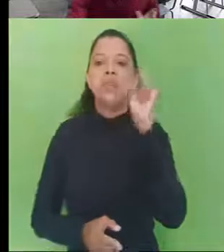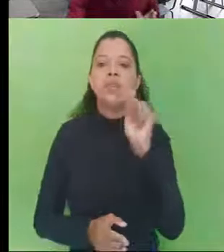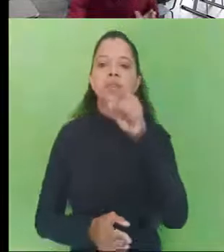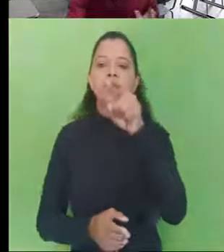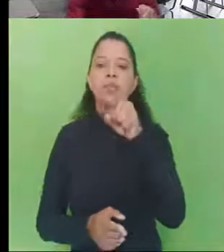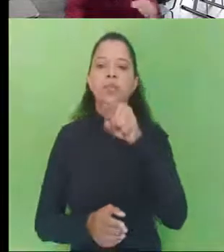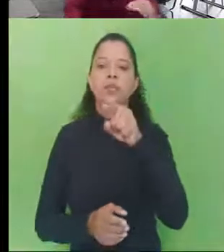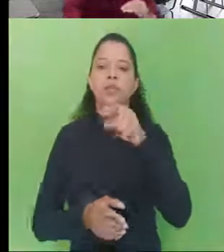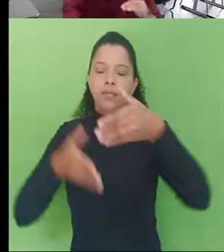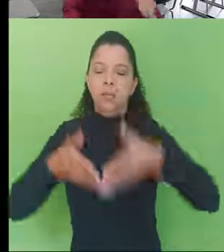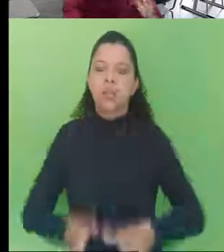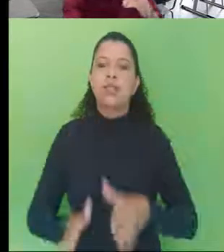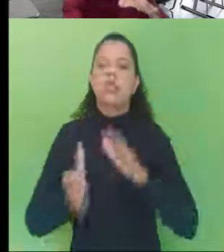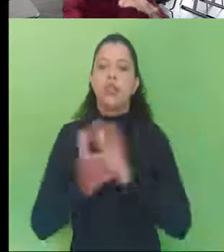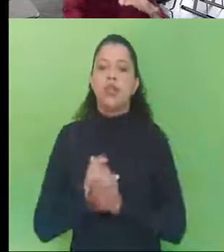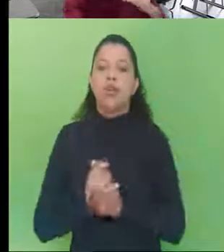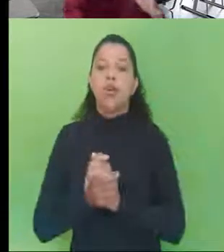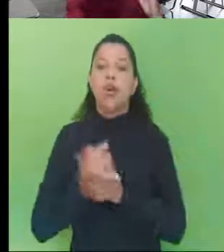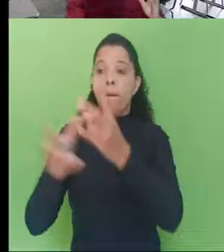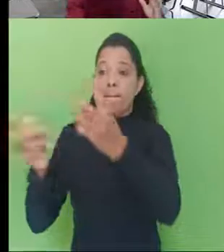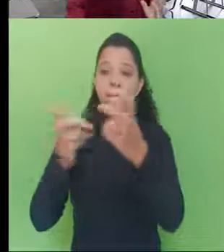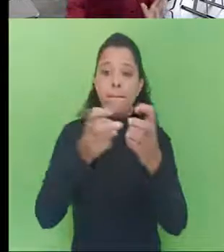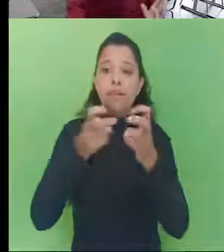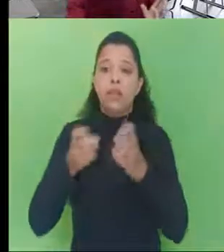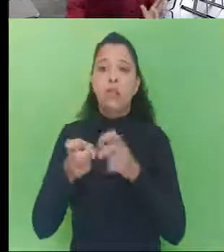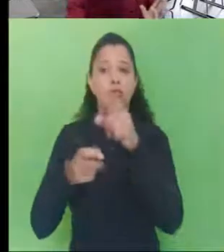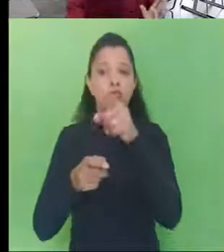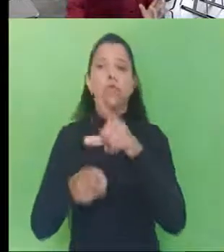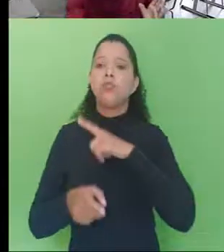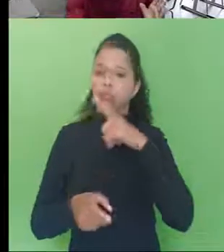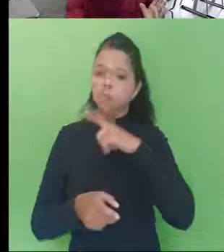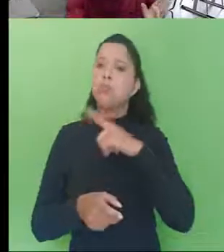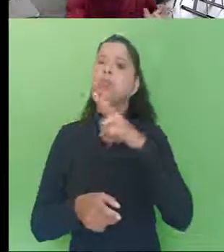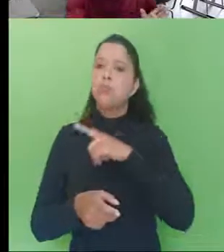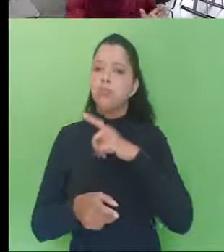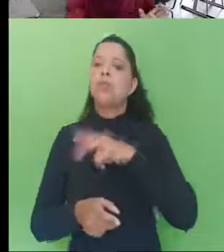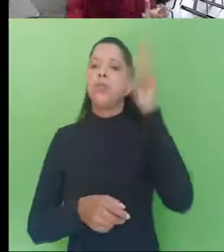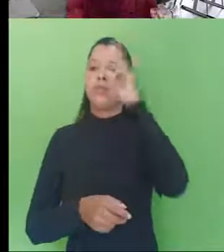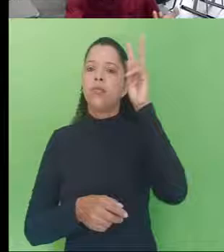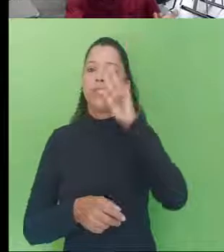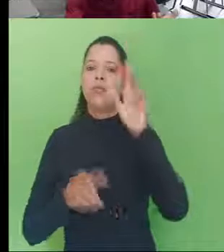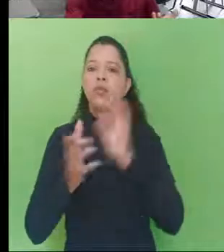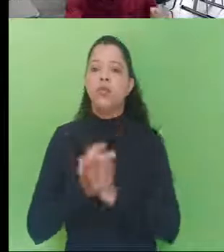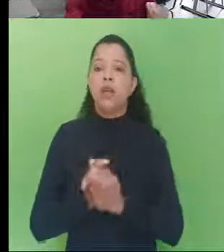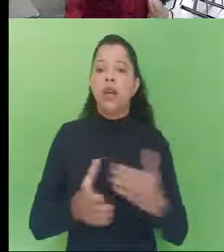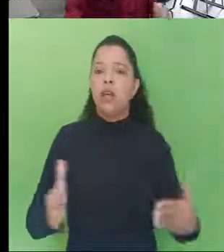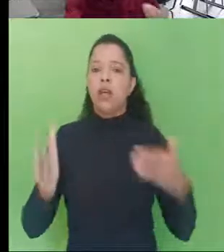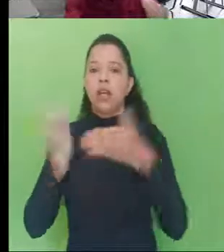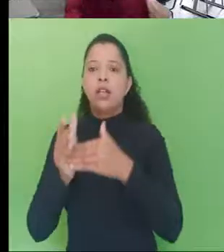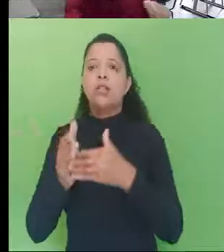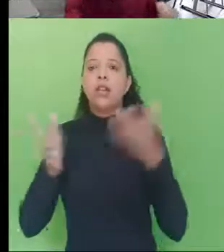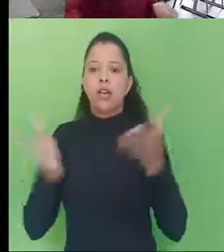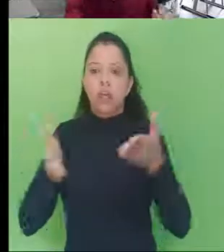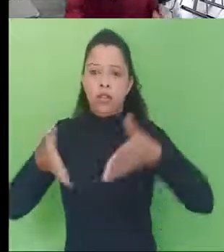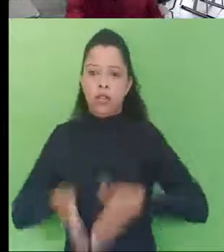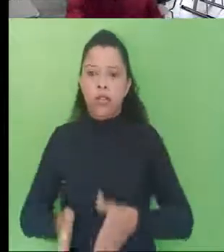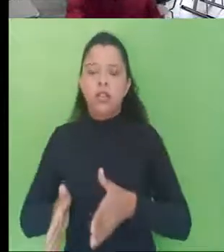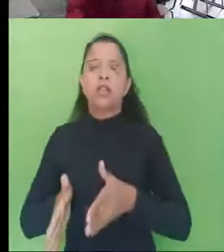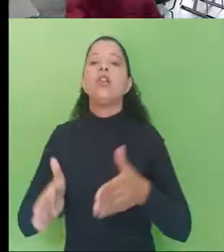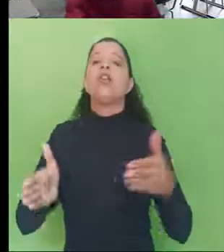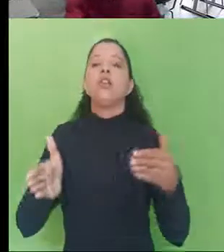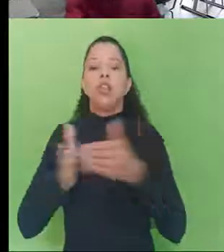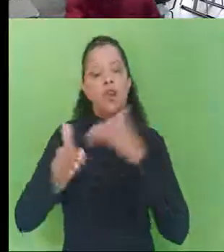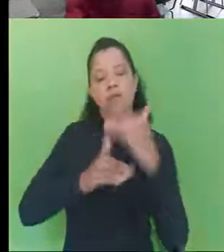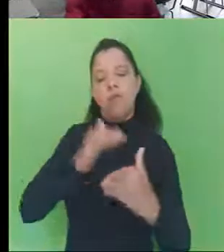você tem uma história. De onde você nasceu, de quando você nasceu até agora, você construiu uma história. A sua família construiu